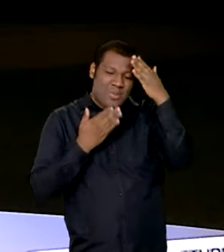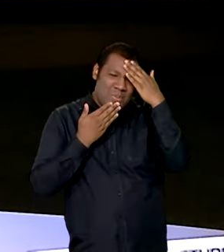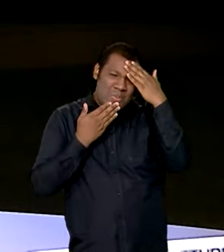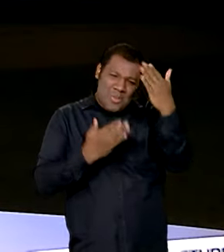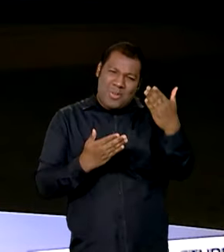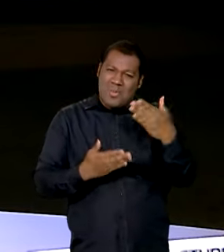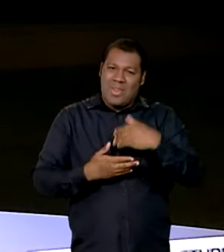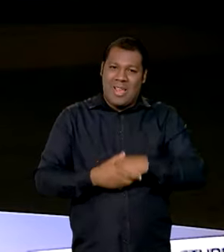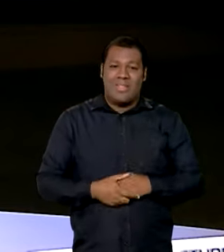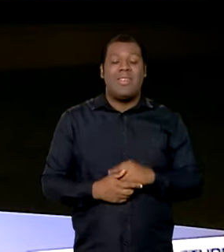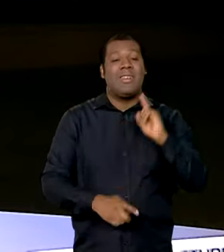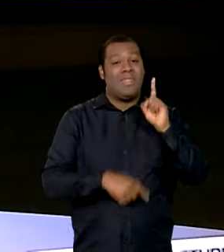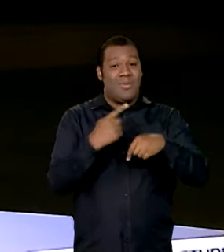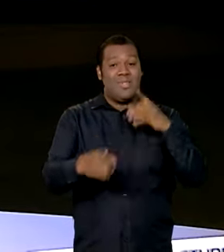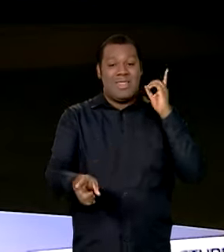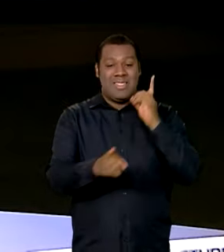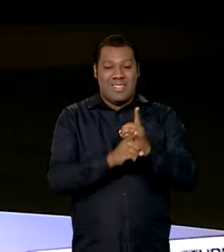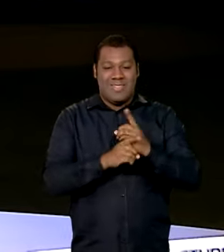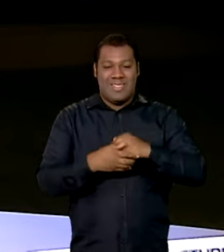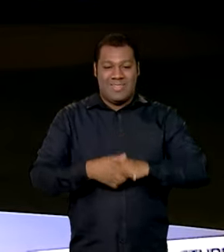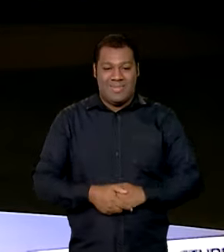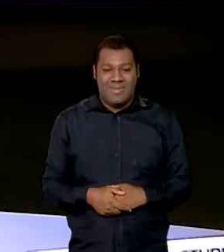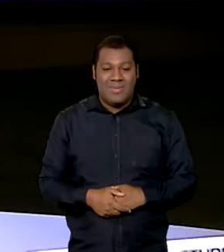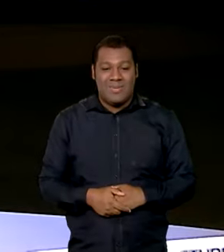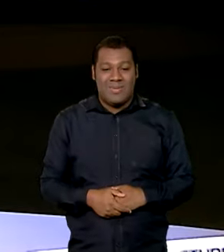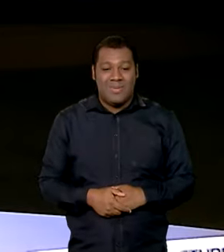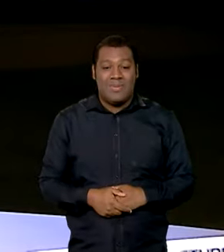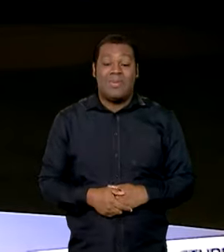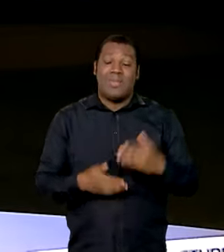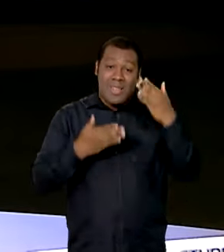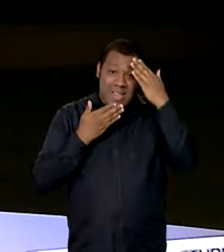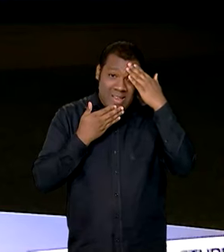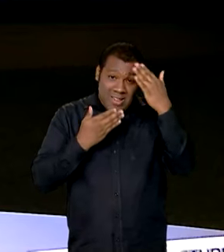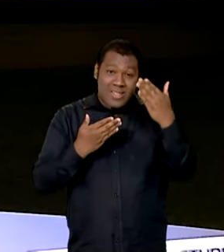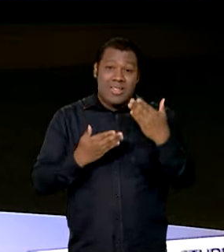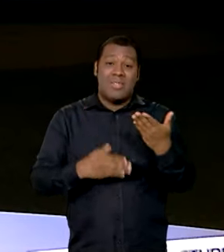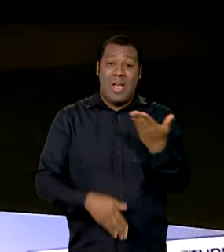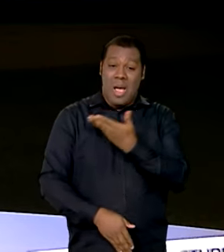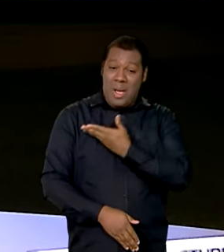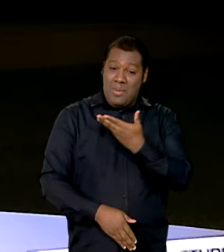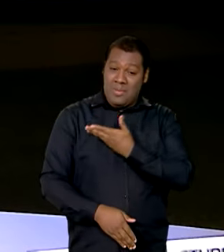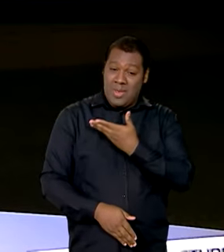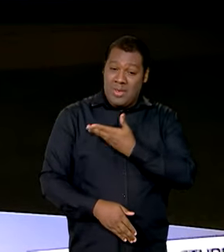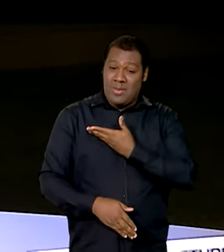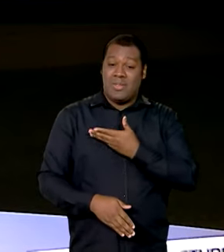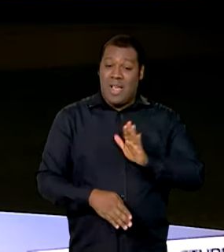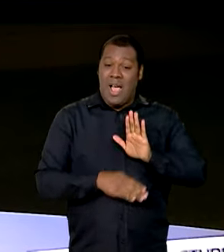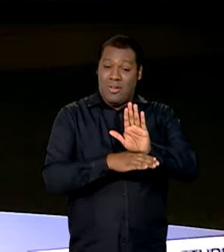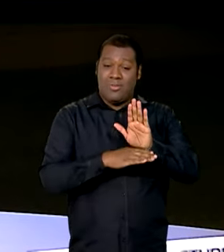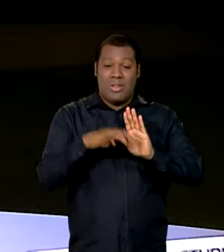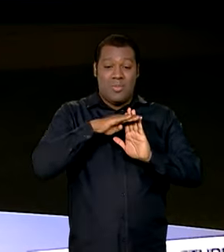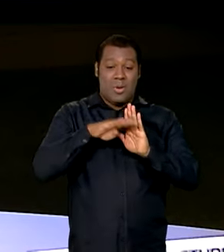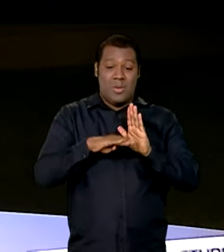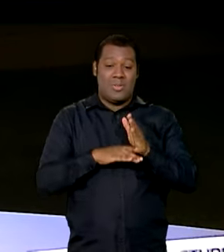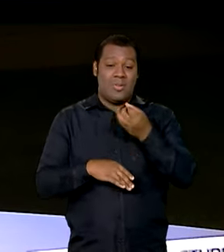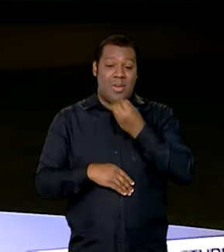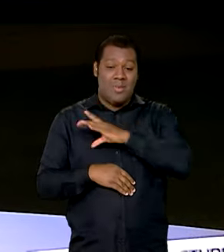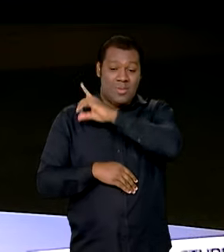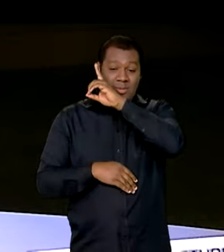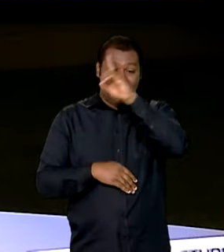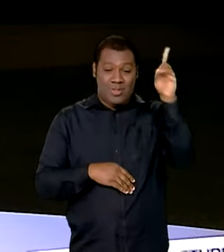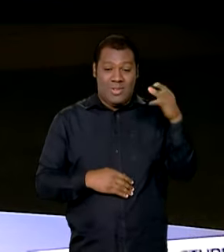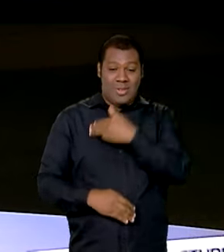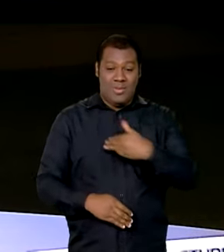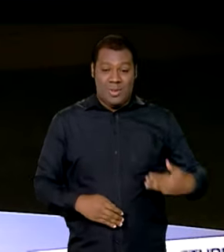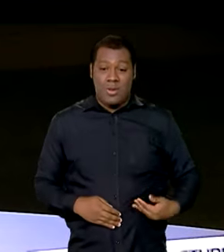entrevista até uma próxima Eu que agradeço grande abraço também Agradeço aos meus colegas que fizeram um bom dia Ministro de hoje a gente se vê na